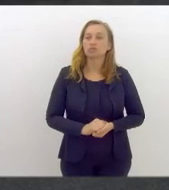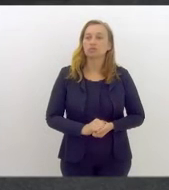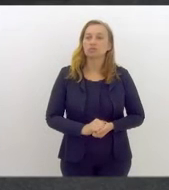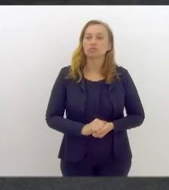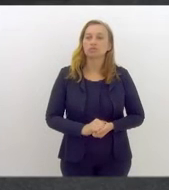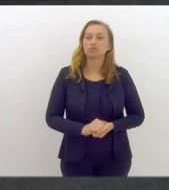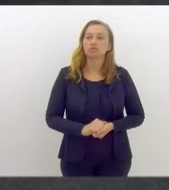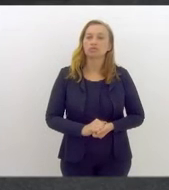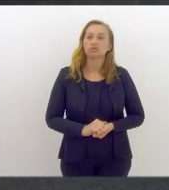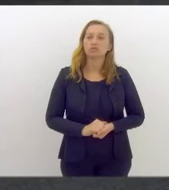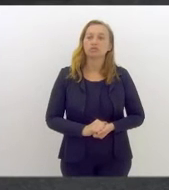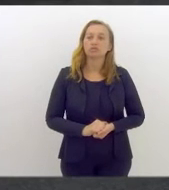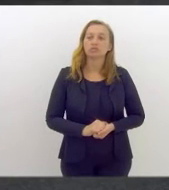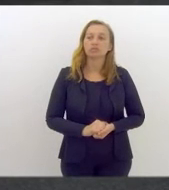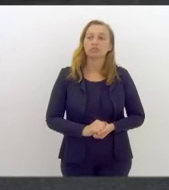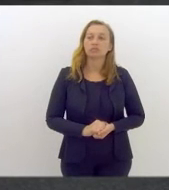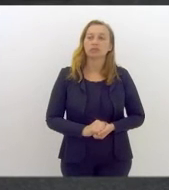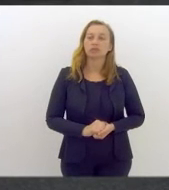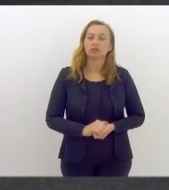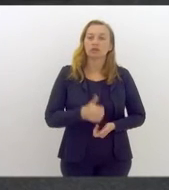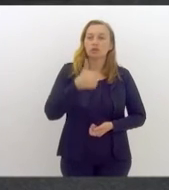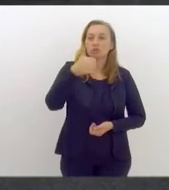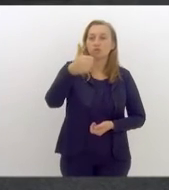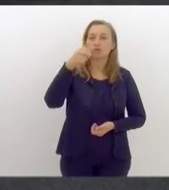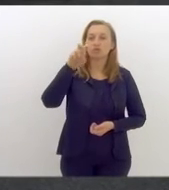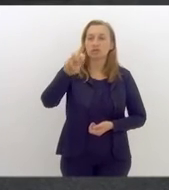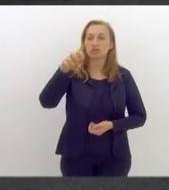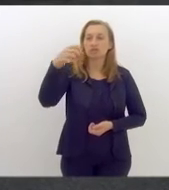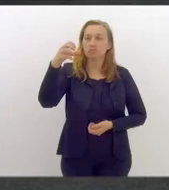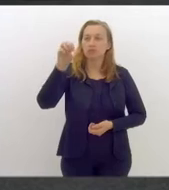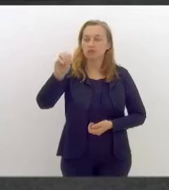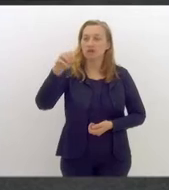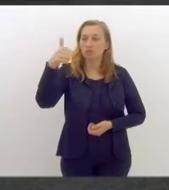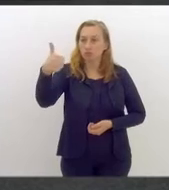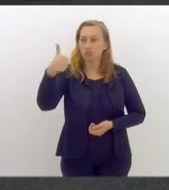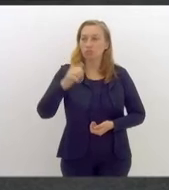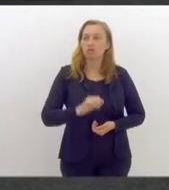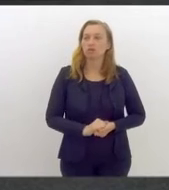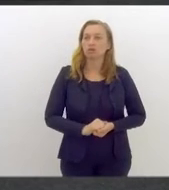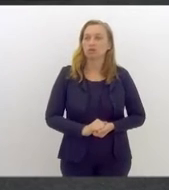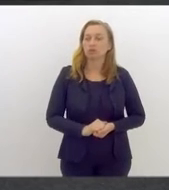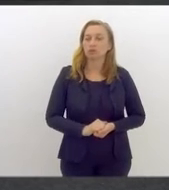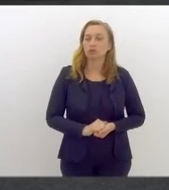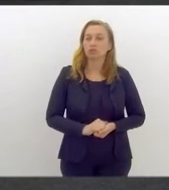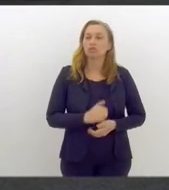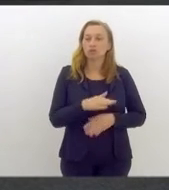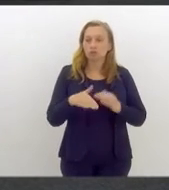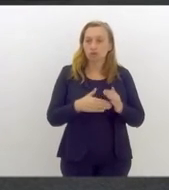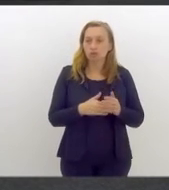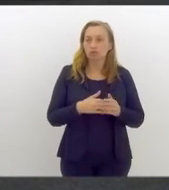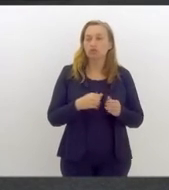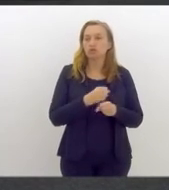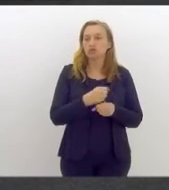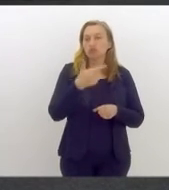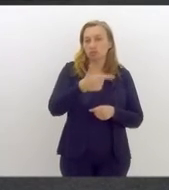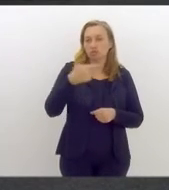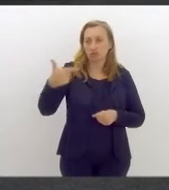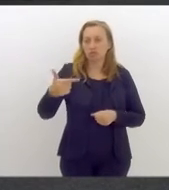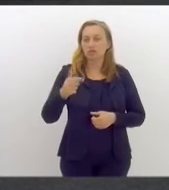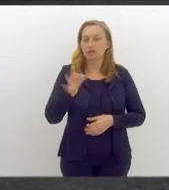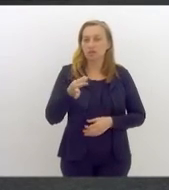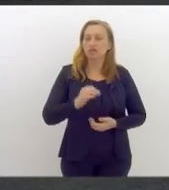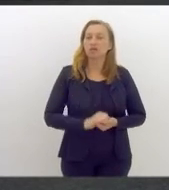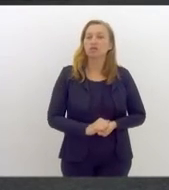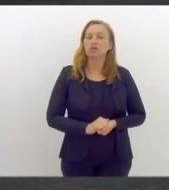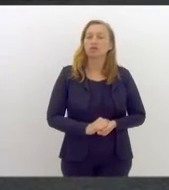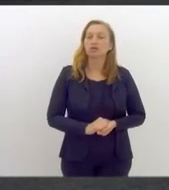faço abstenção no projeto 1501, todos de 2022, obviamente.